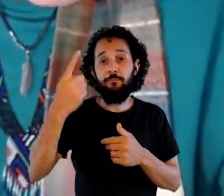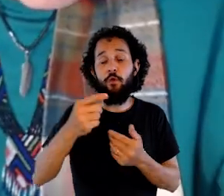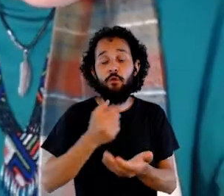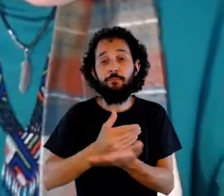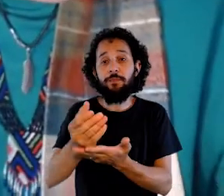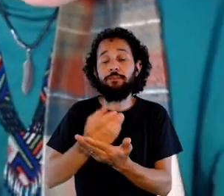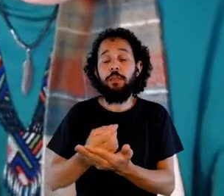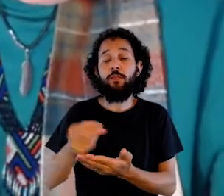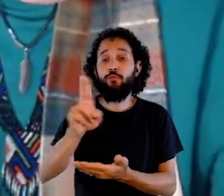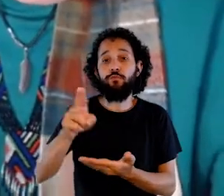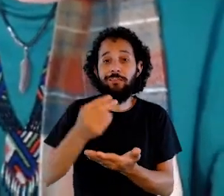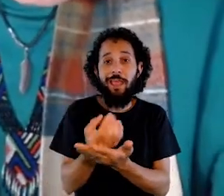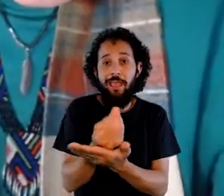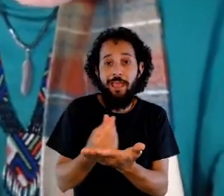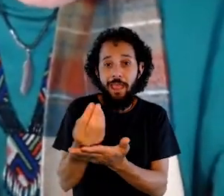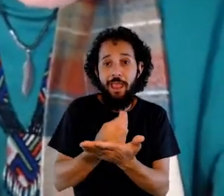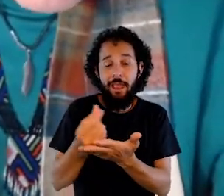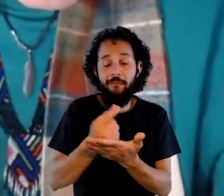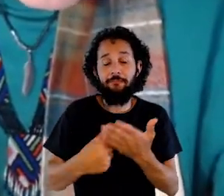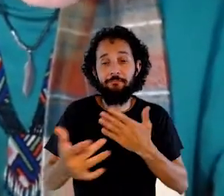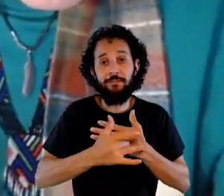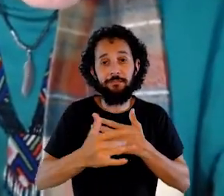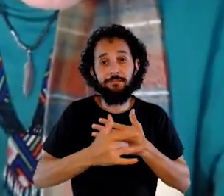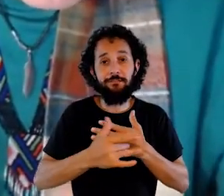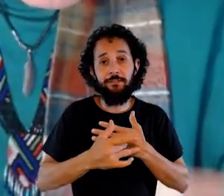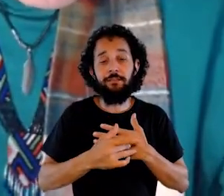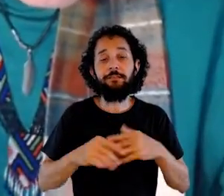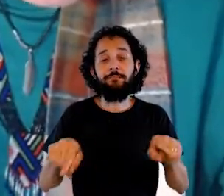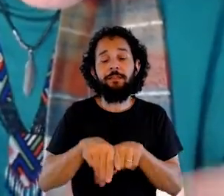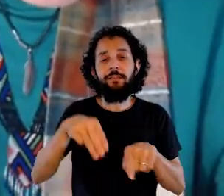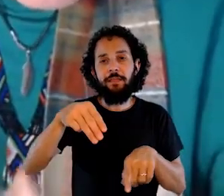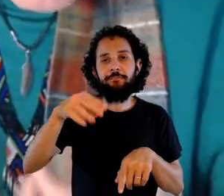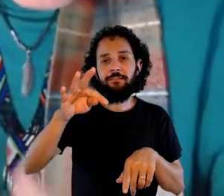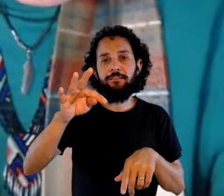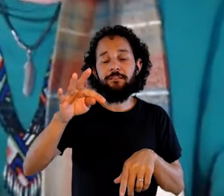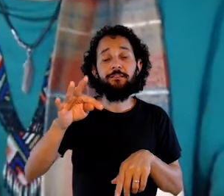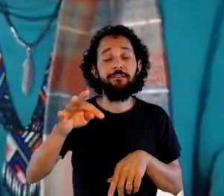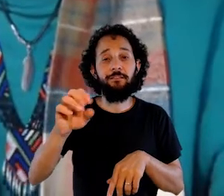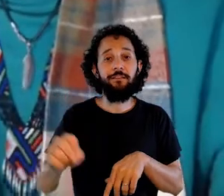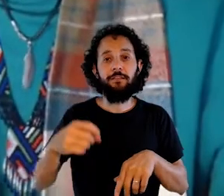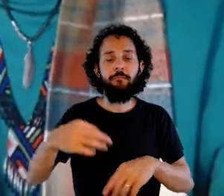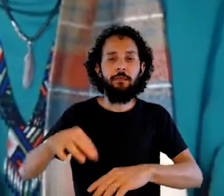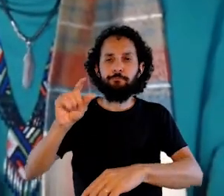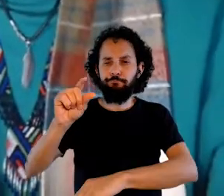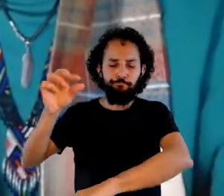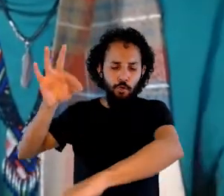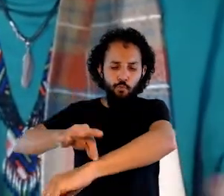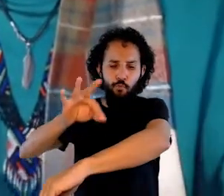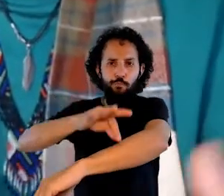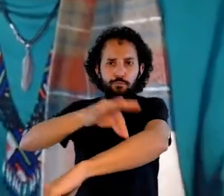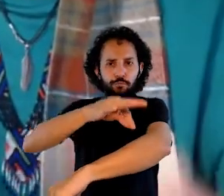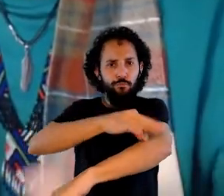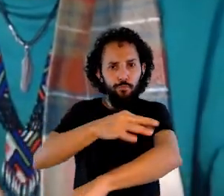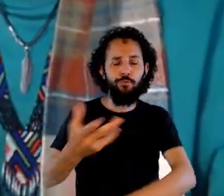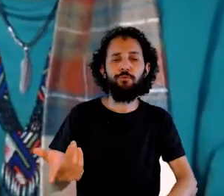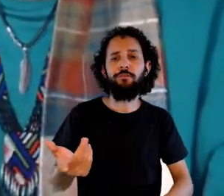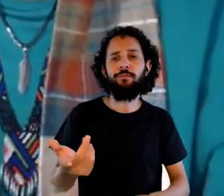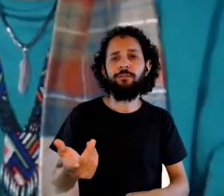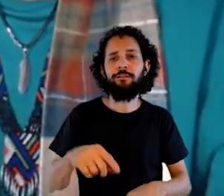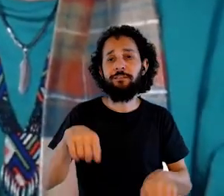medicina chinesa também, né? E me tornei acupunturista, fez parte das minhas passagens. E também passando por